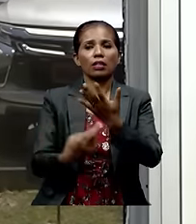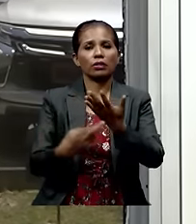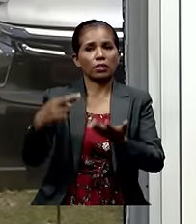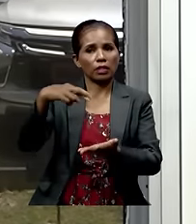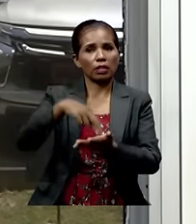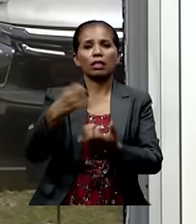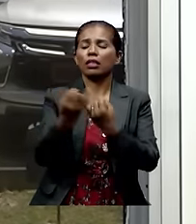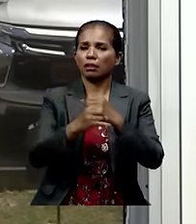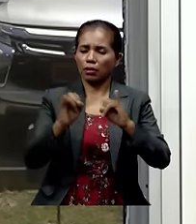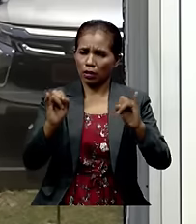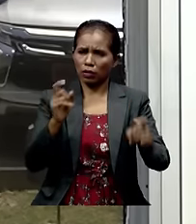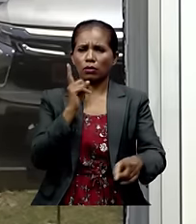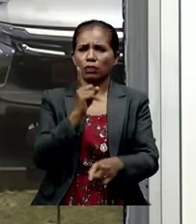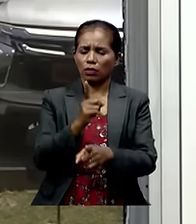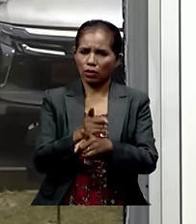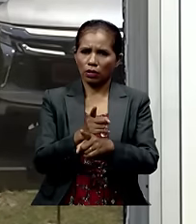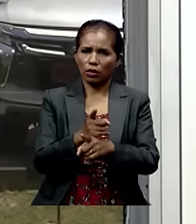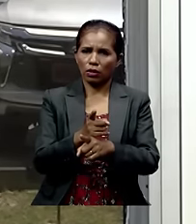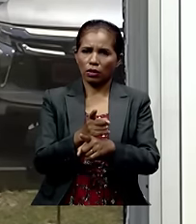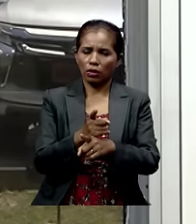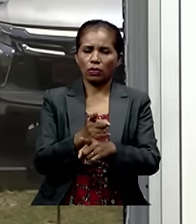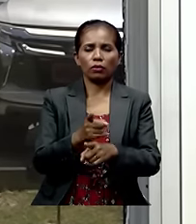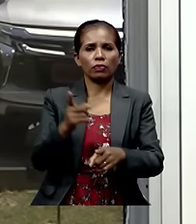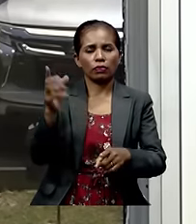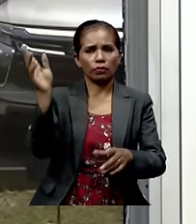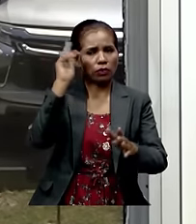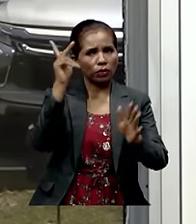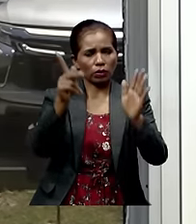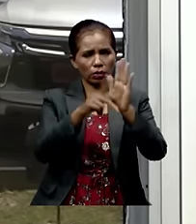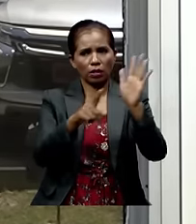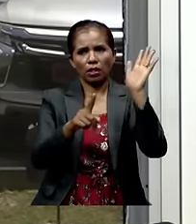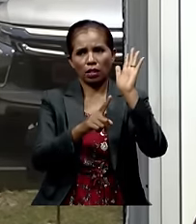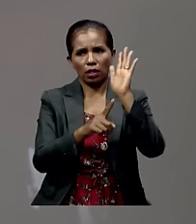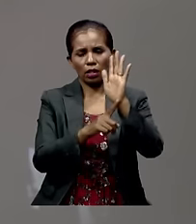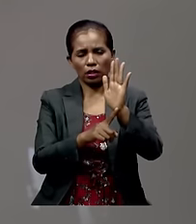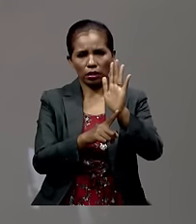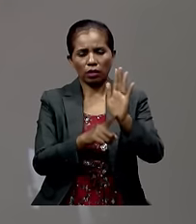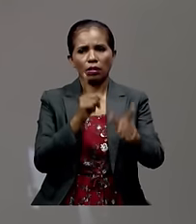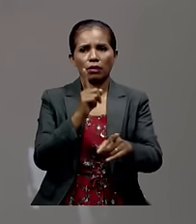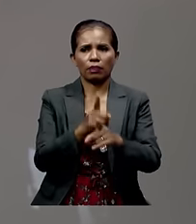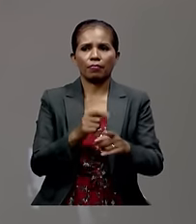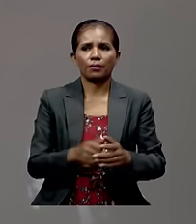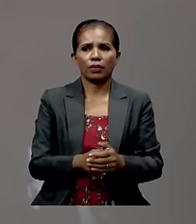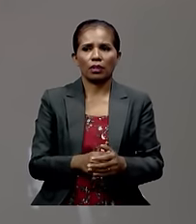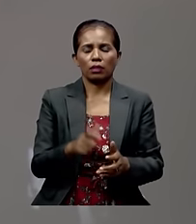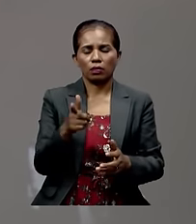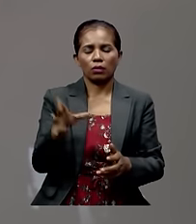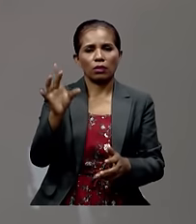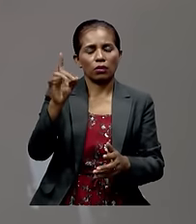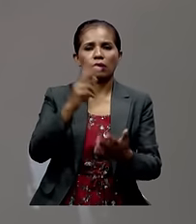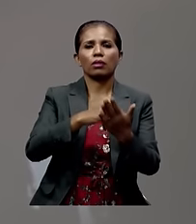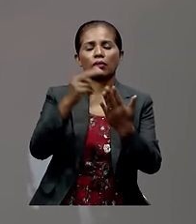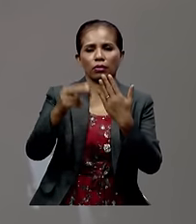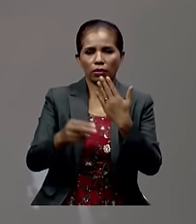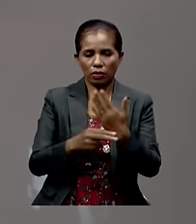nian lolos ni foto ne ne tete tau dunia hasai dunia hane sam kom kom esta oração 28 de novembro ne